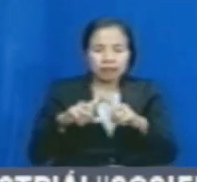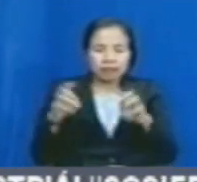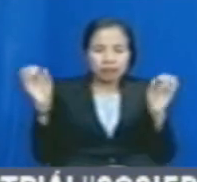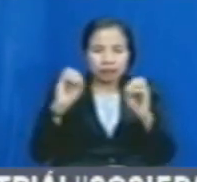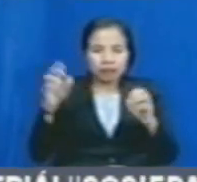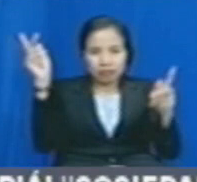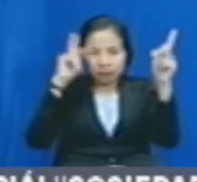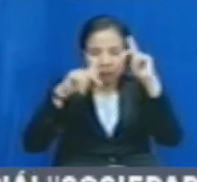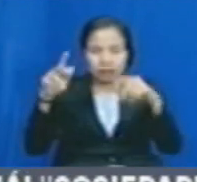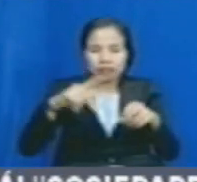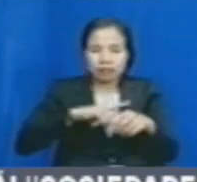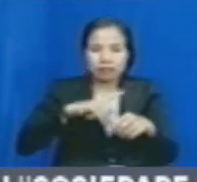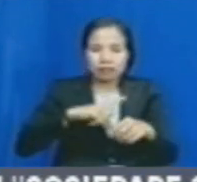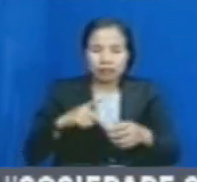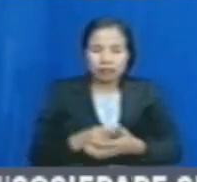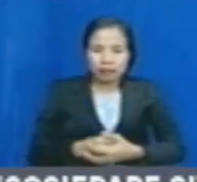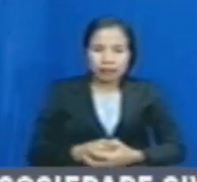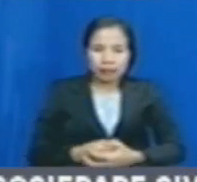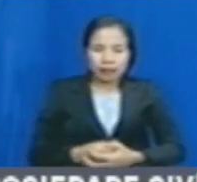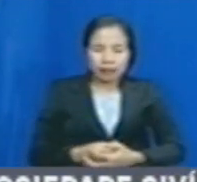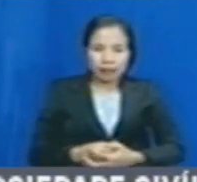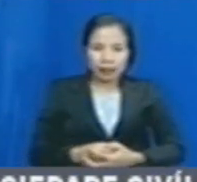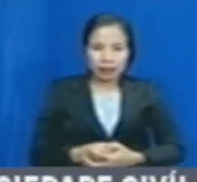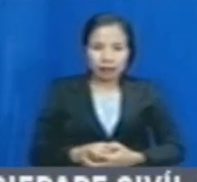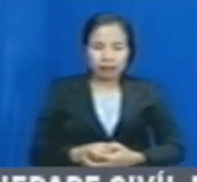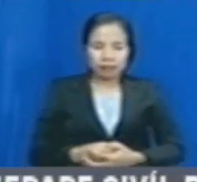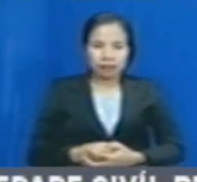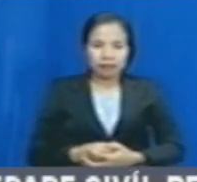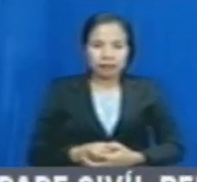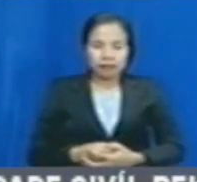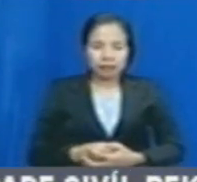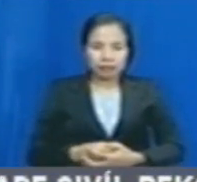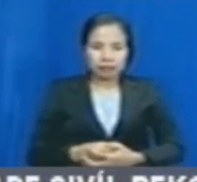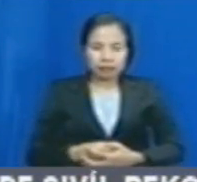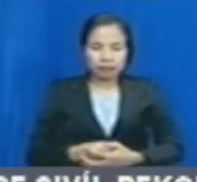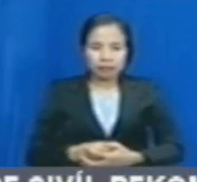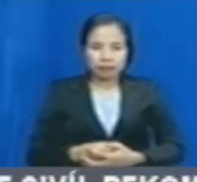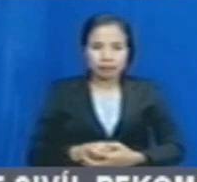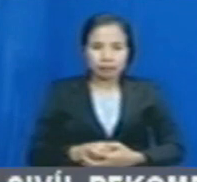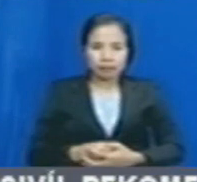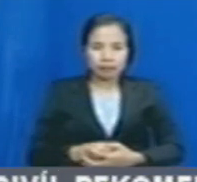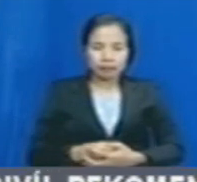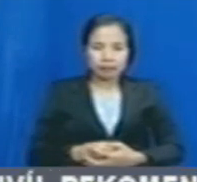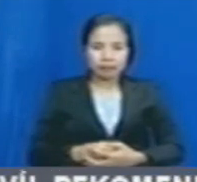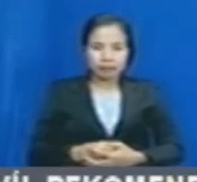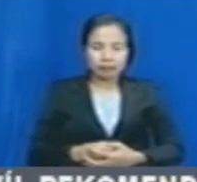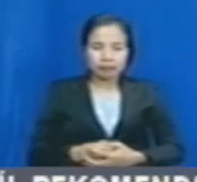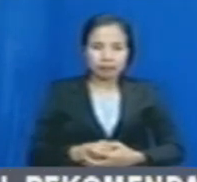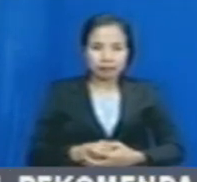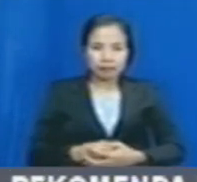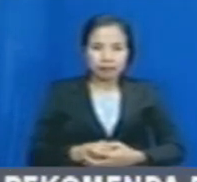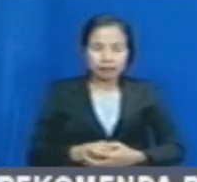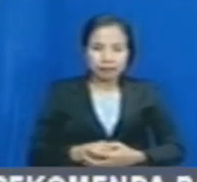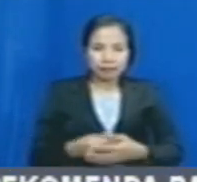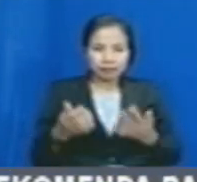problemas privados. Diak, ita halo foto referência ser nehotu, quase cenário anesan. Iha